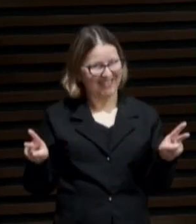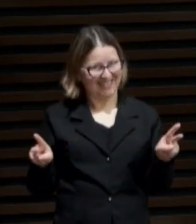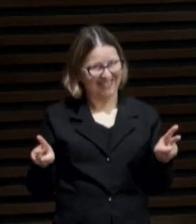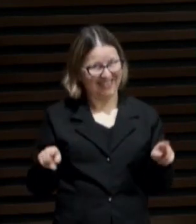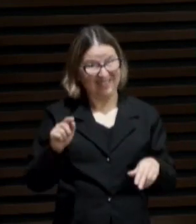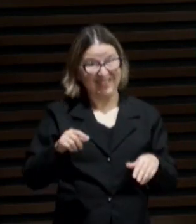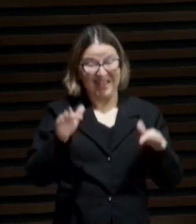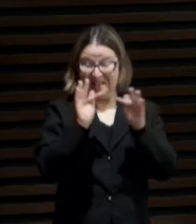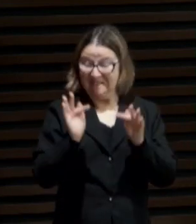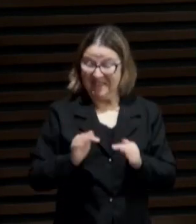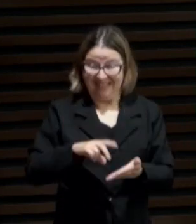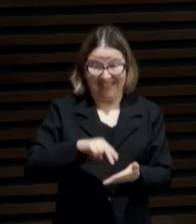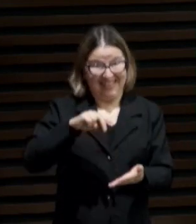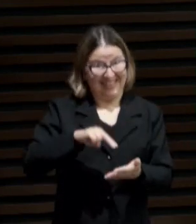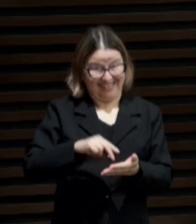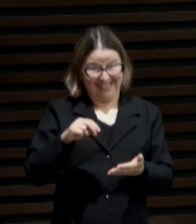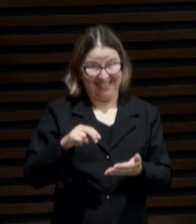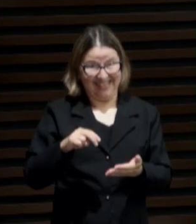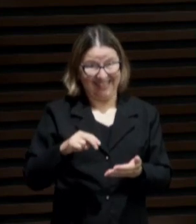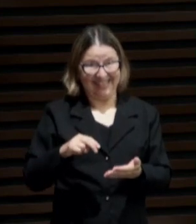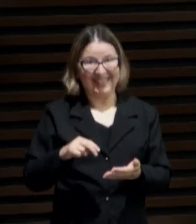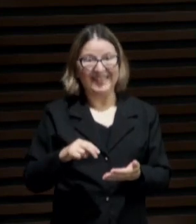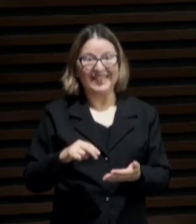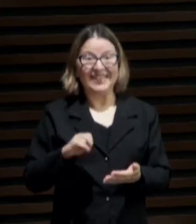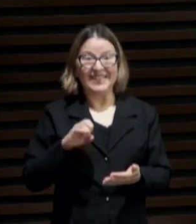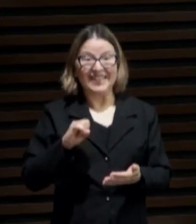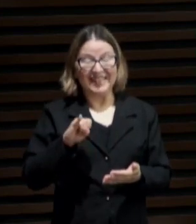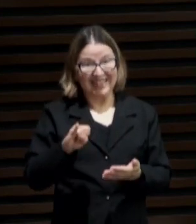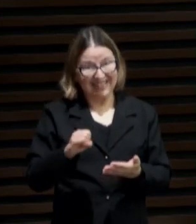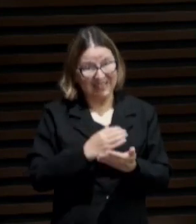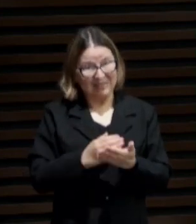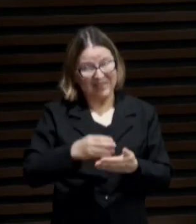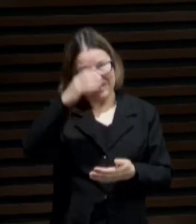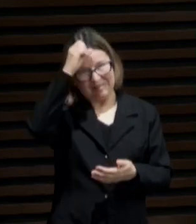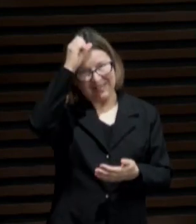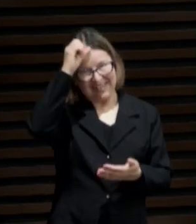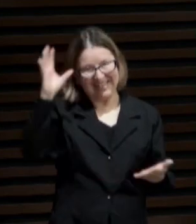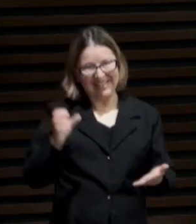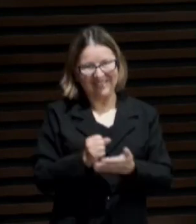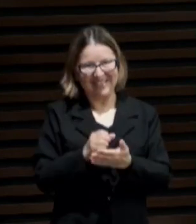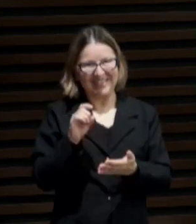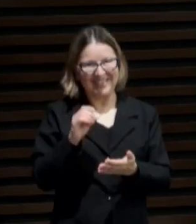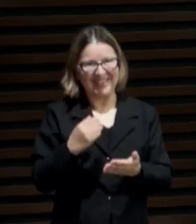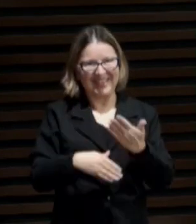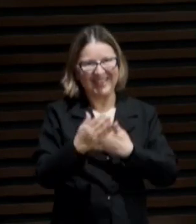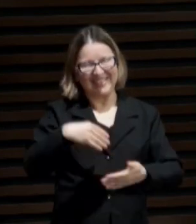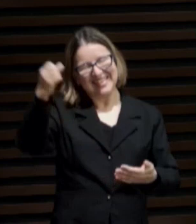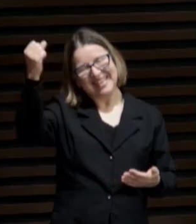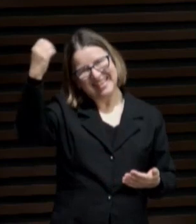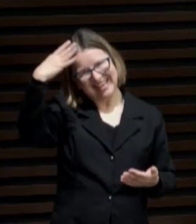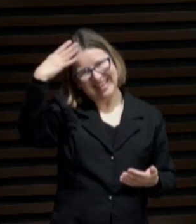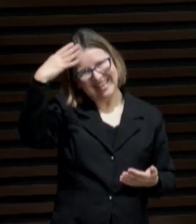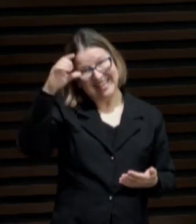feliz, exultante, quando você começa a ouvir que a salvação é somente pela graça, que a salvação é somente em